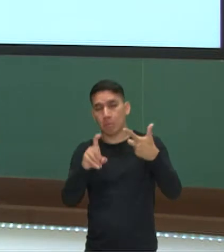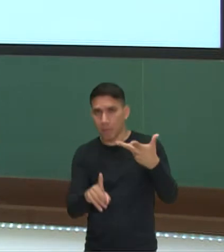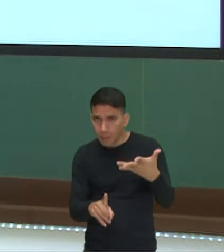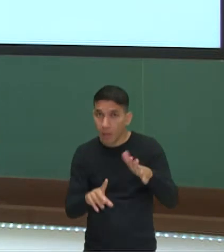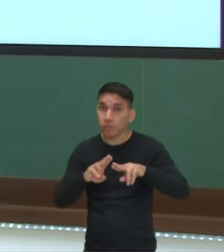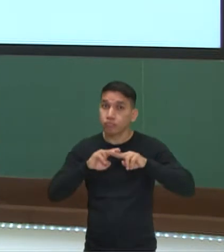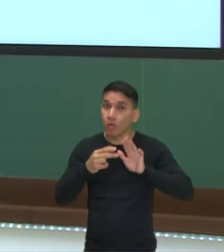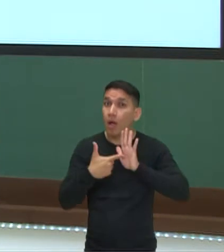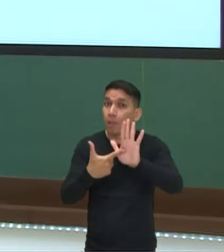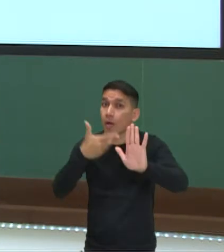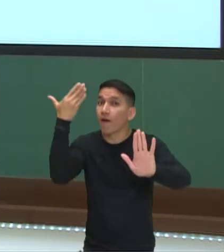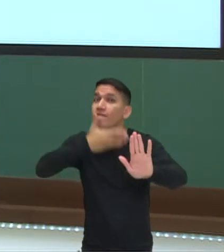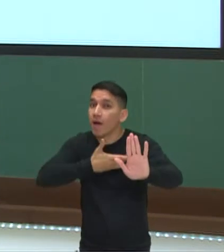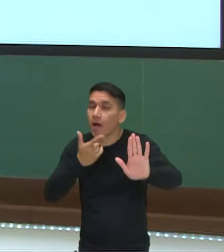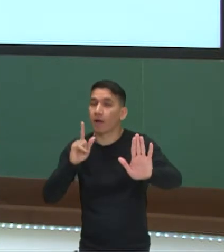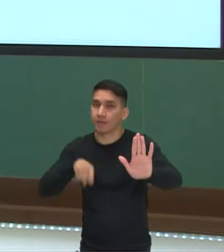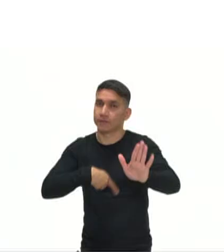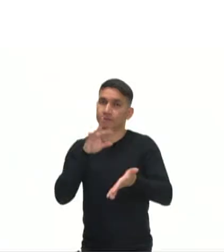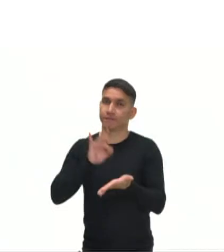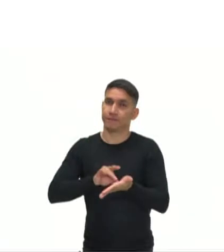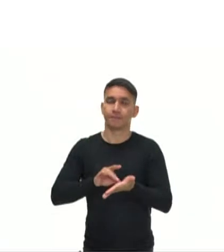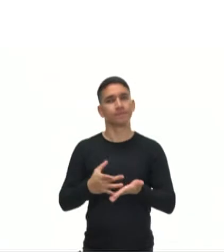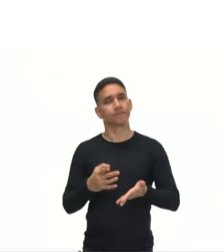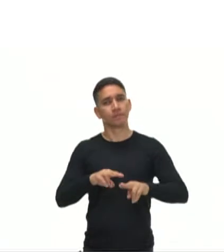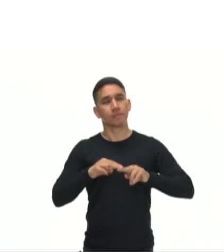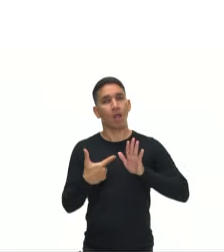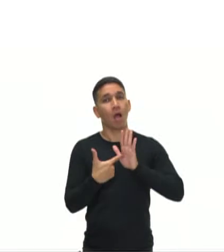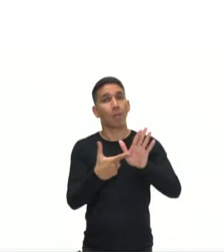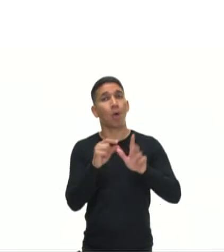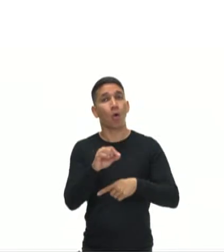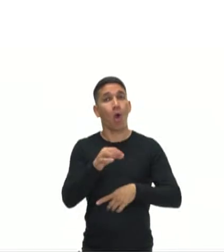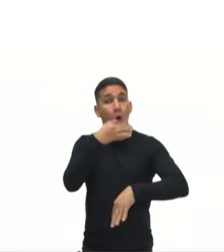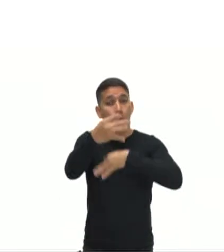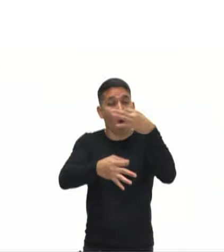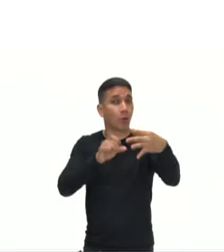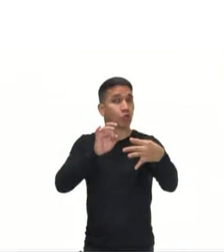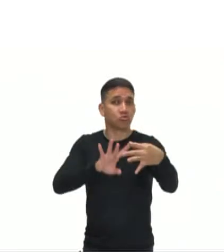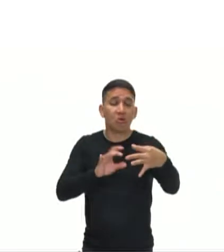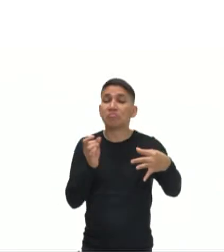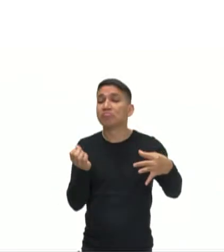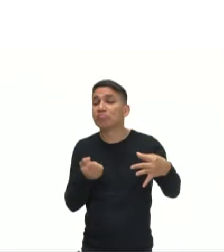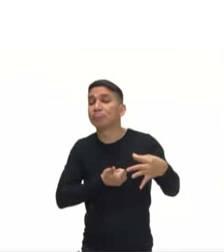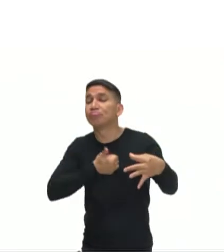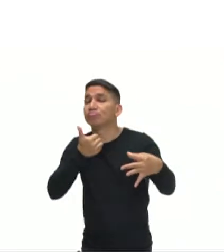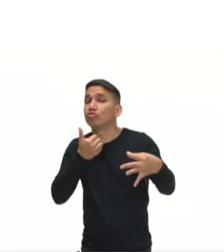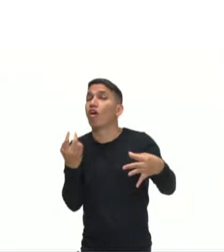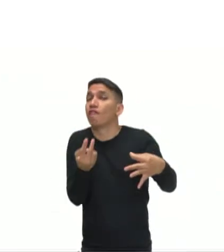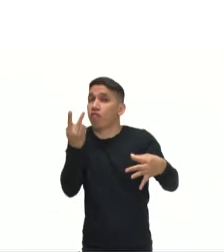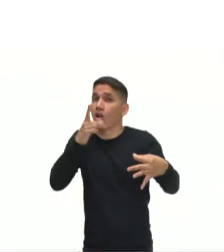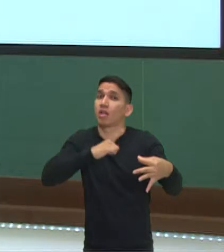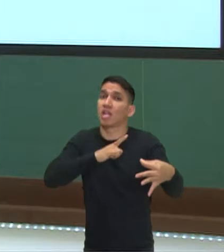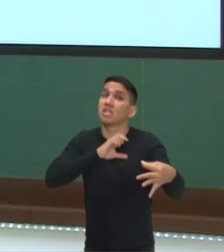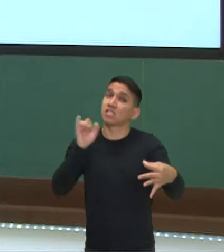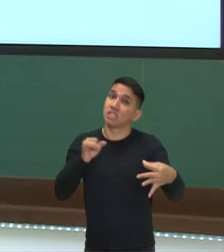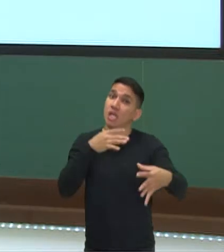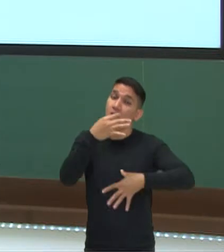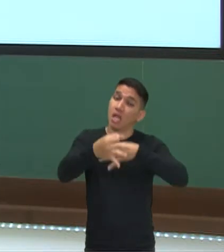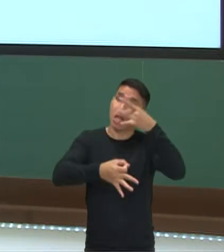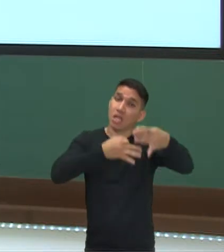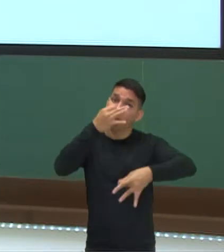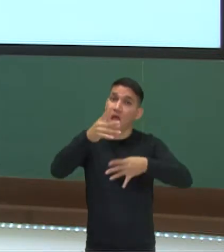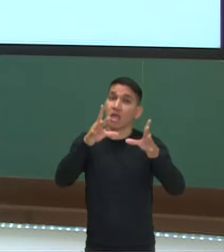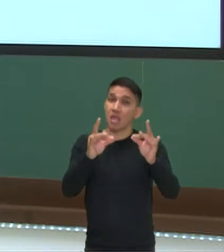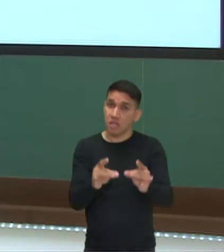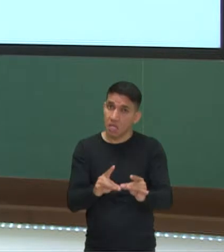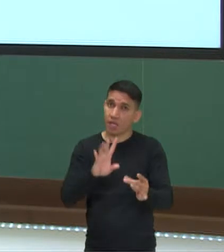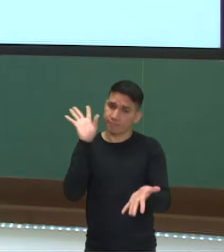fatos, comprovações. A opinião só é válida se os argumentos forem consistentes,